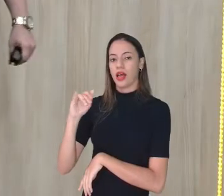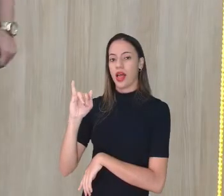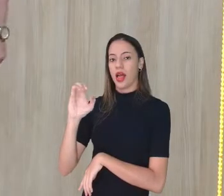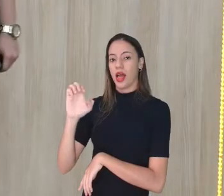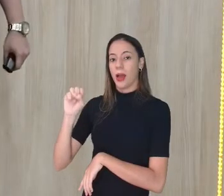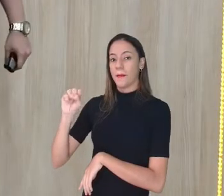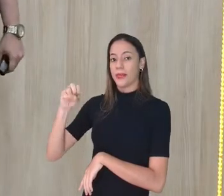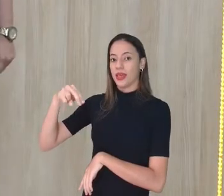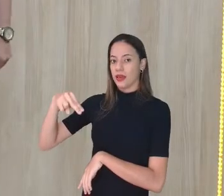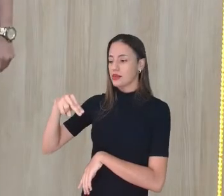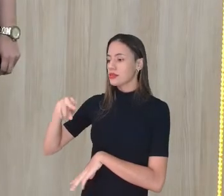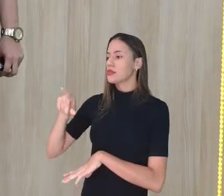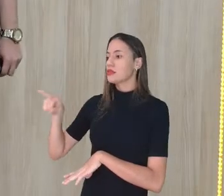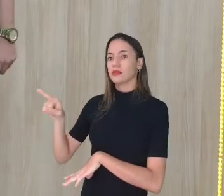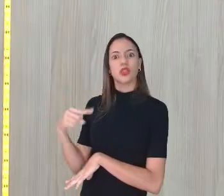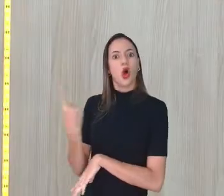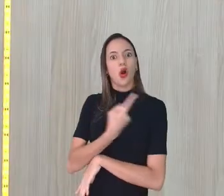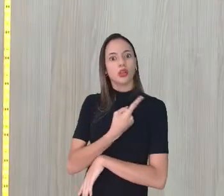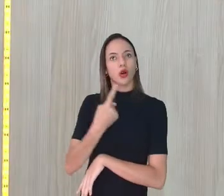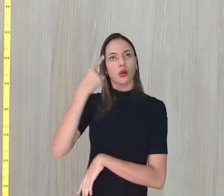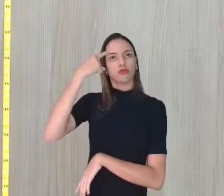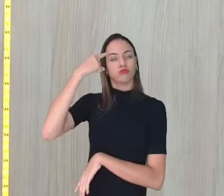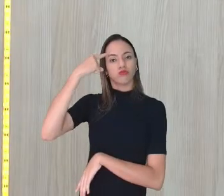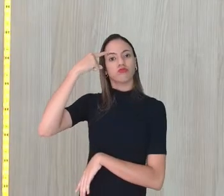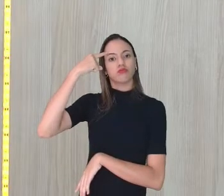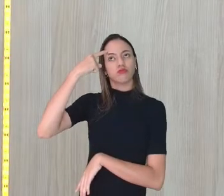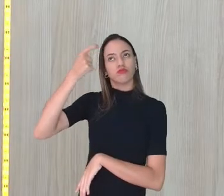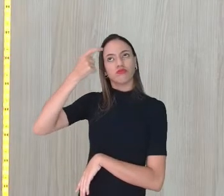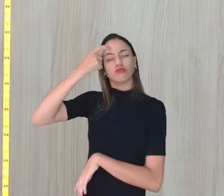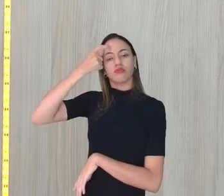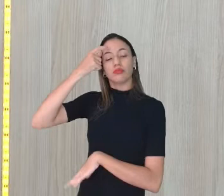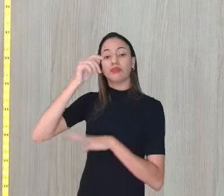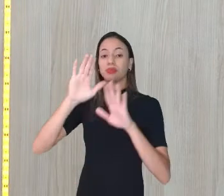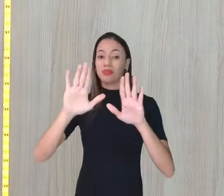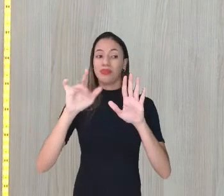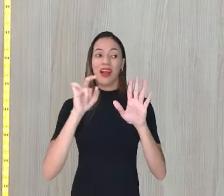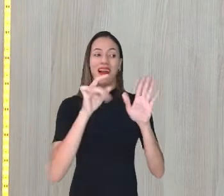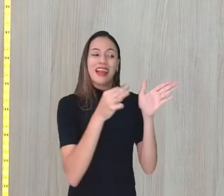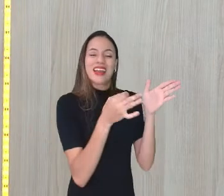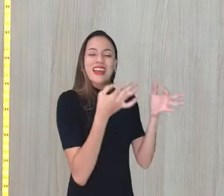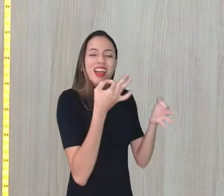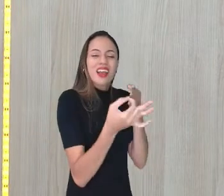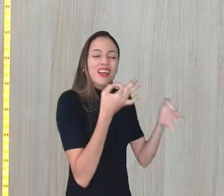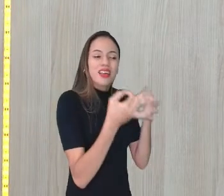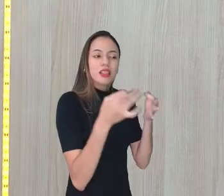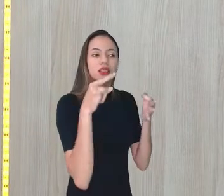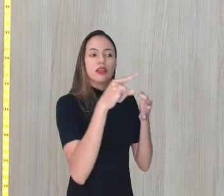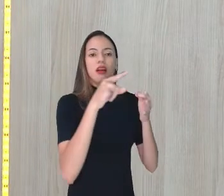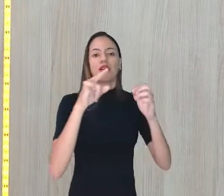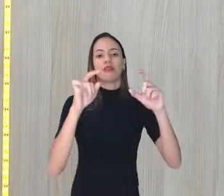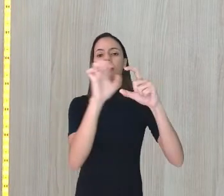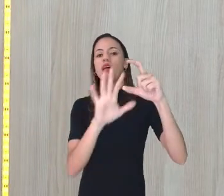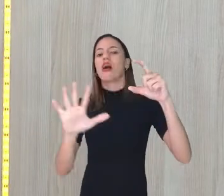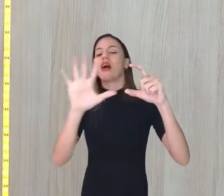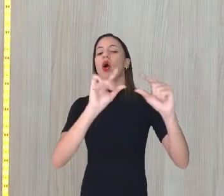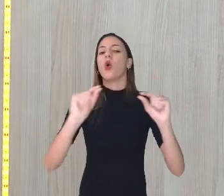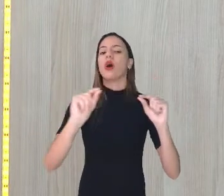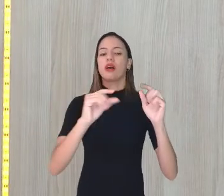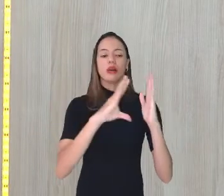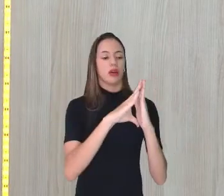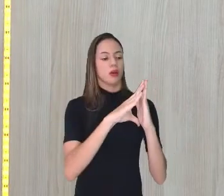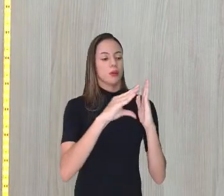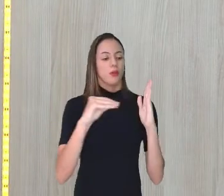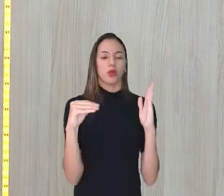Exato. Porém, o que a crítica aí, né, de Mafalda, dessa tirinha, é justamente a esse modelo,